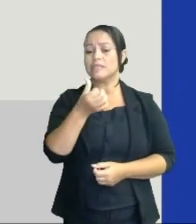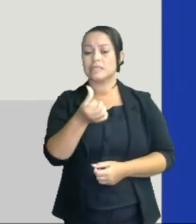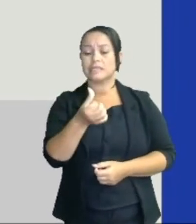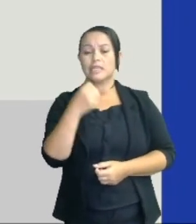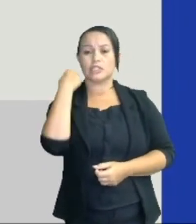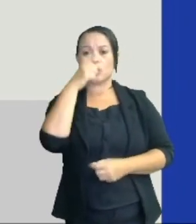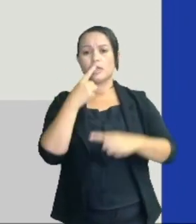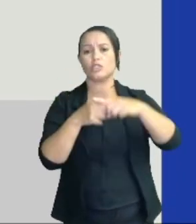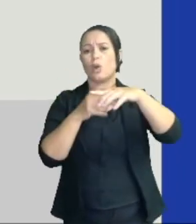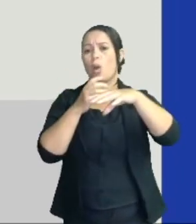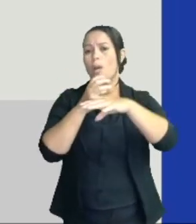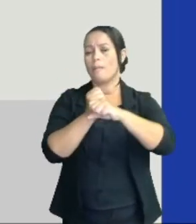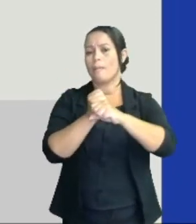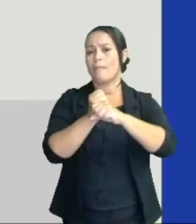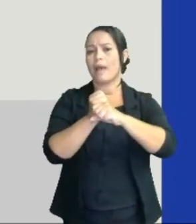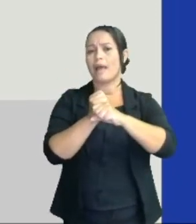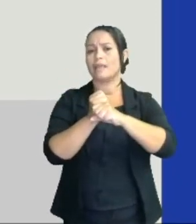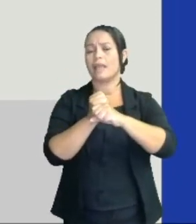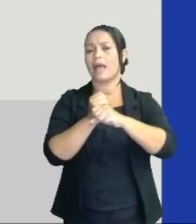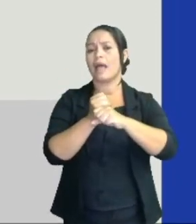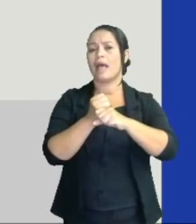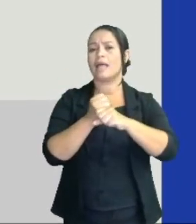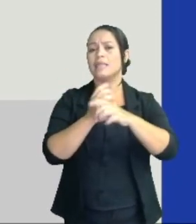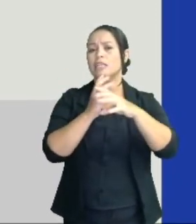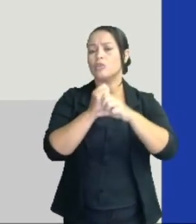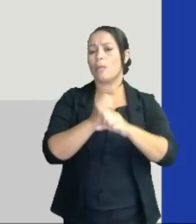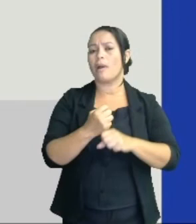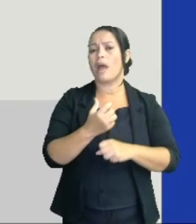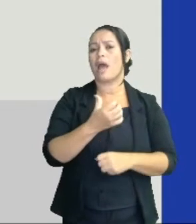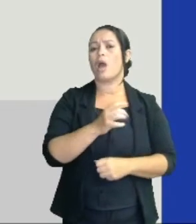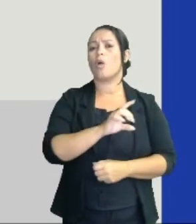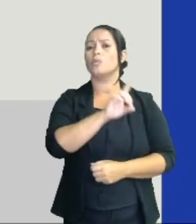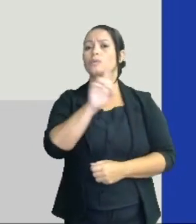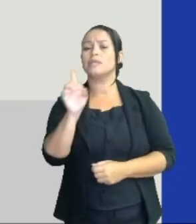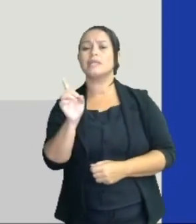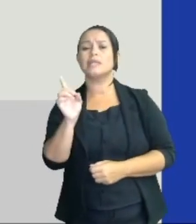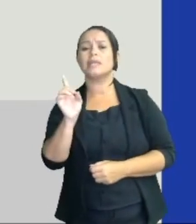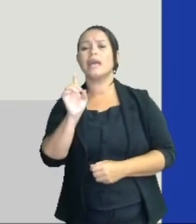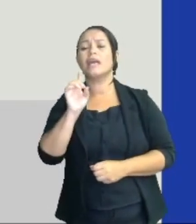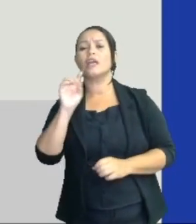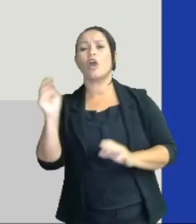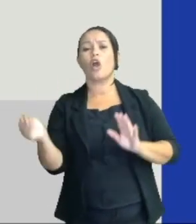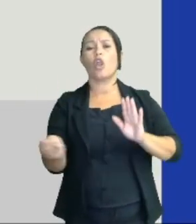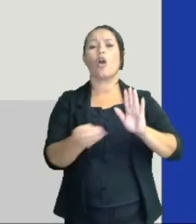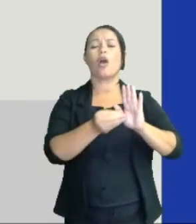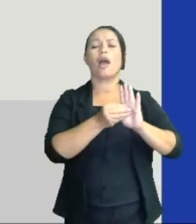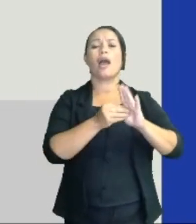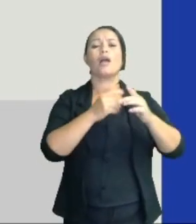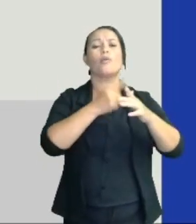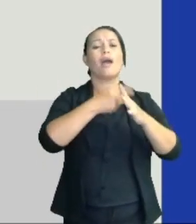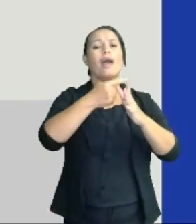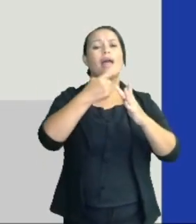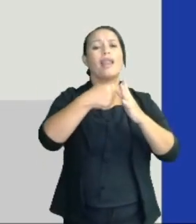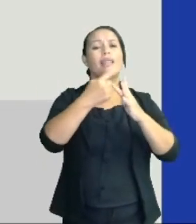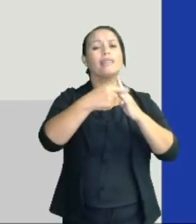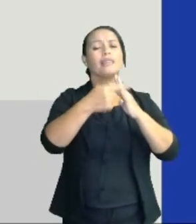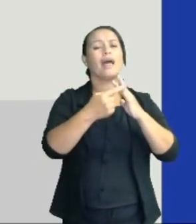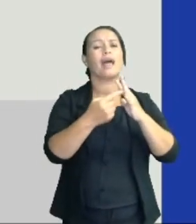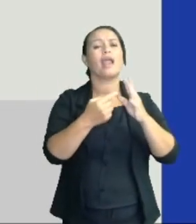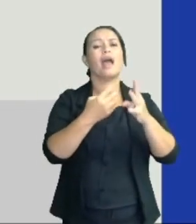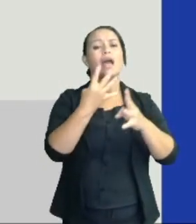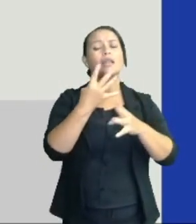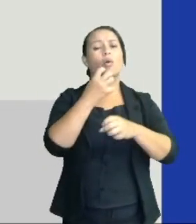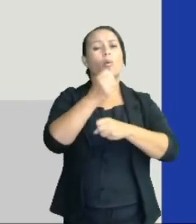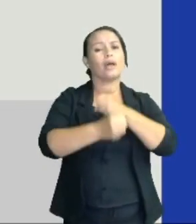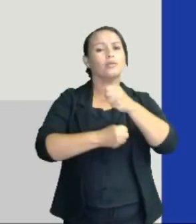horas somadas até formar um dia e inseridas no calendário a cada 4 anos. Esses anos